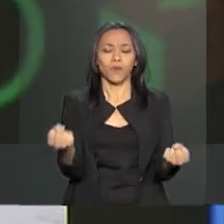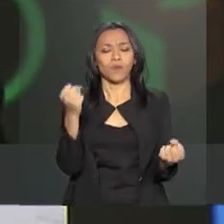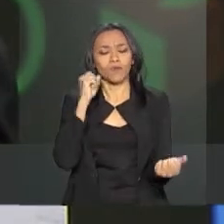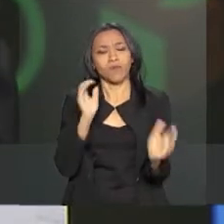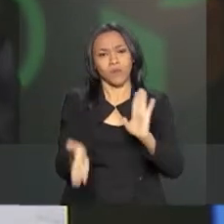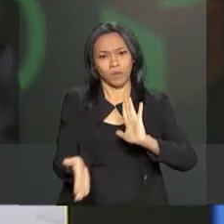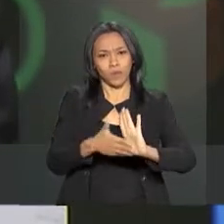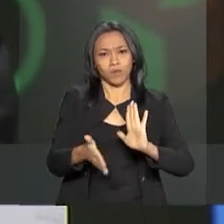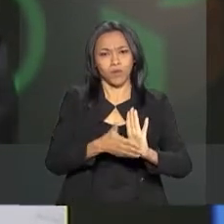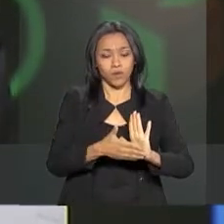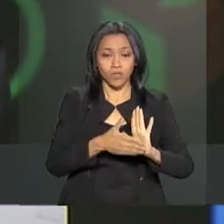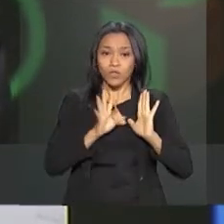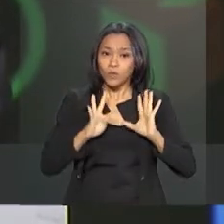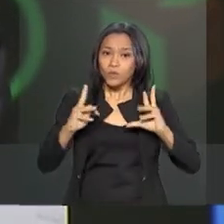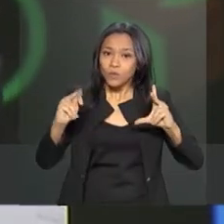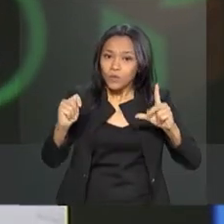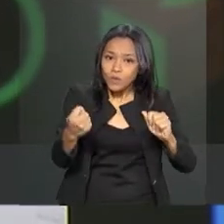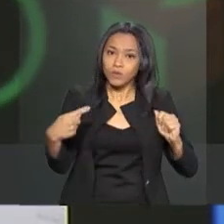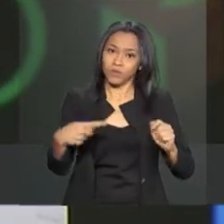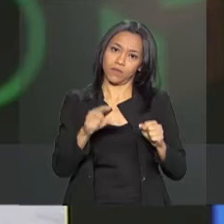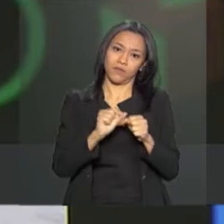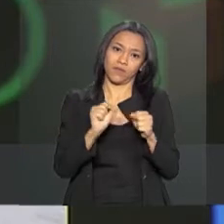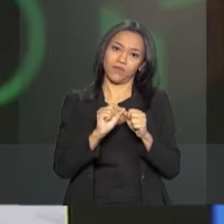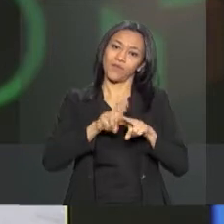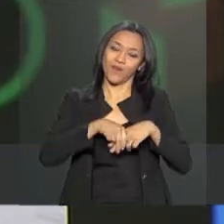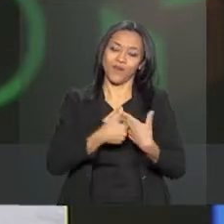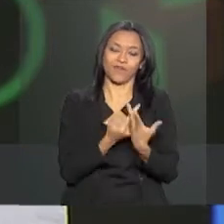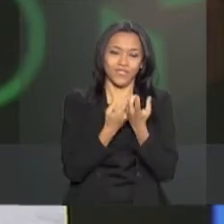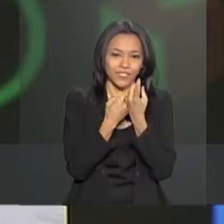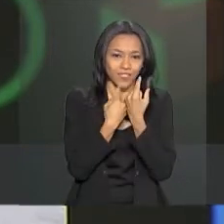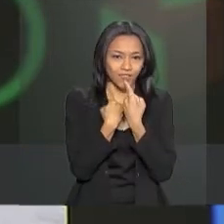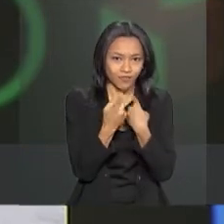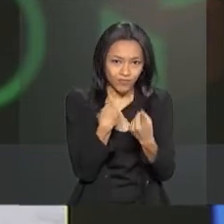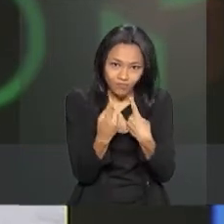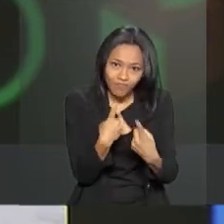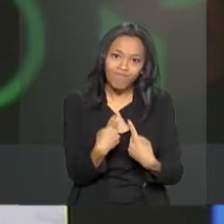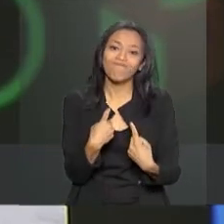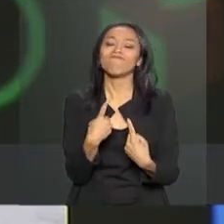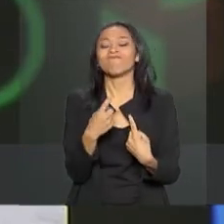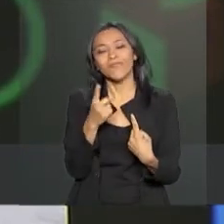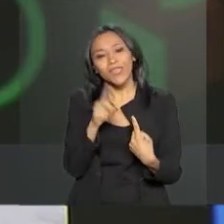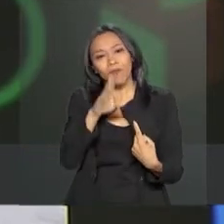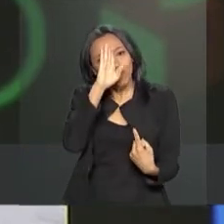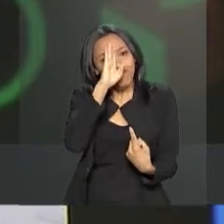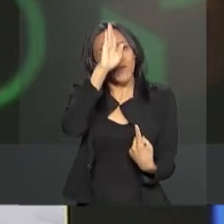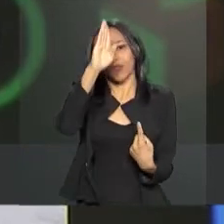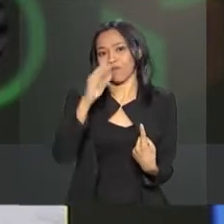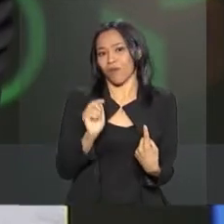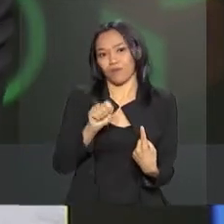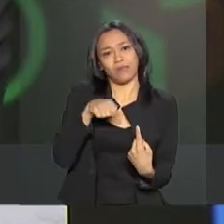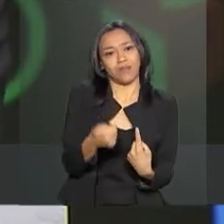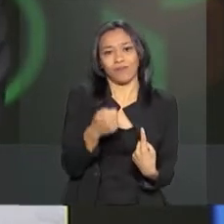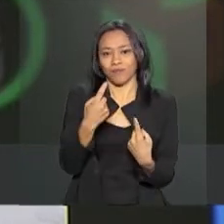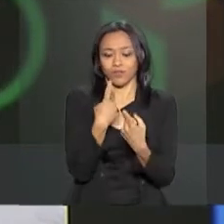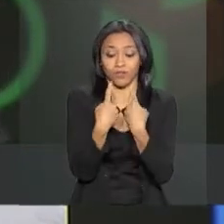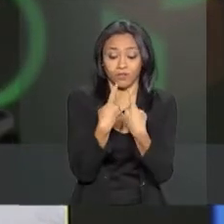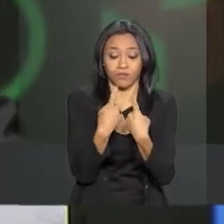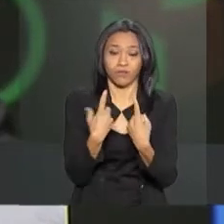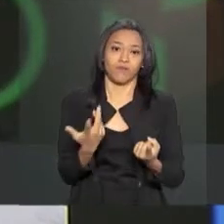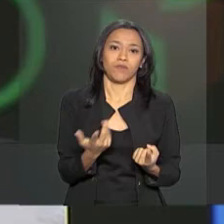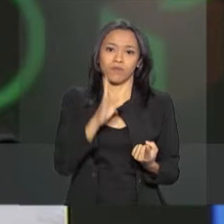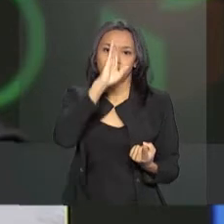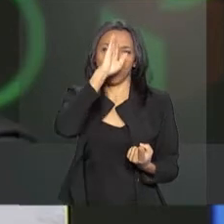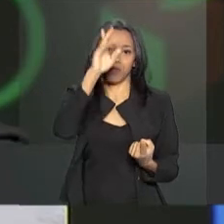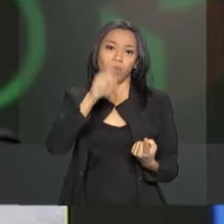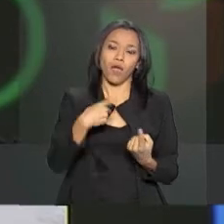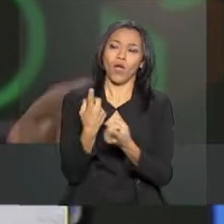Mas tudo isso fizemos, digo eu, com diálogo. Né? A palavra diálogo é a palavra-chave, porque ela significou conversas com